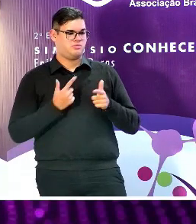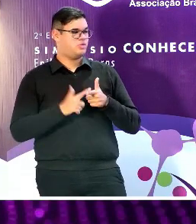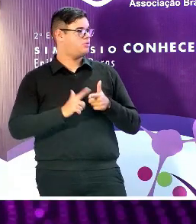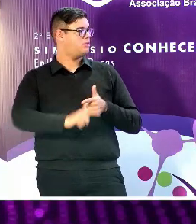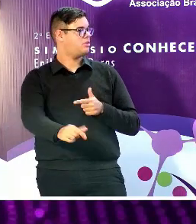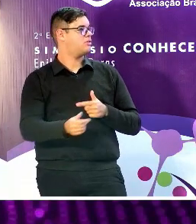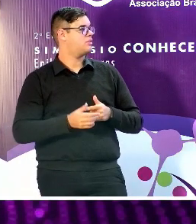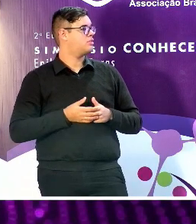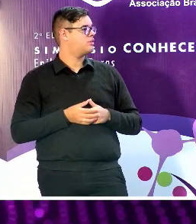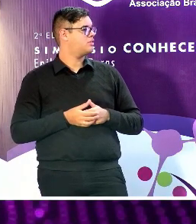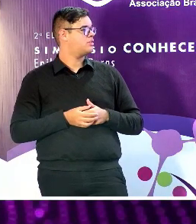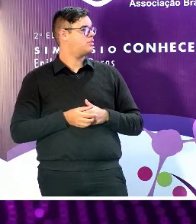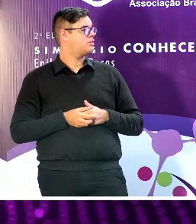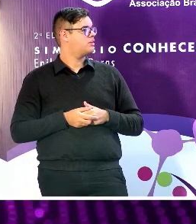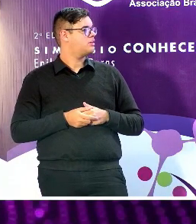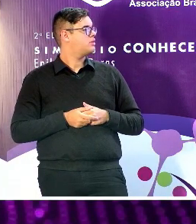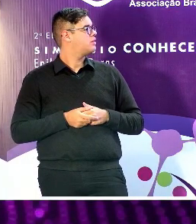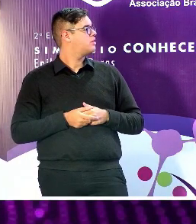Opa!